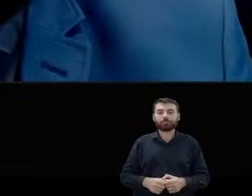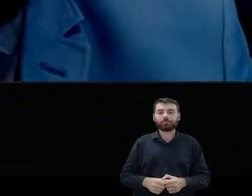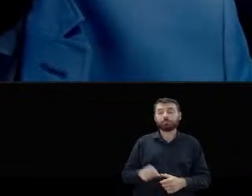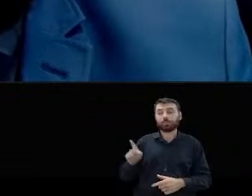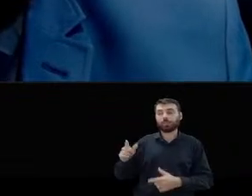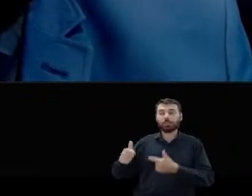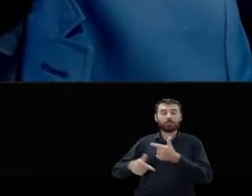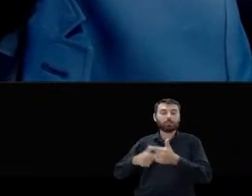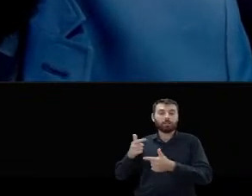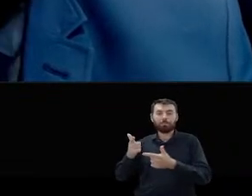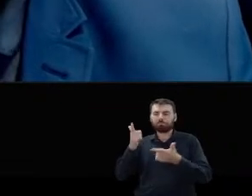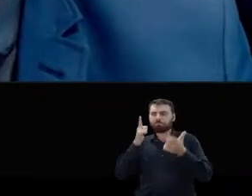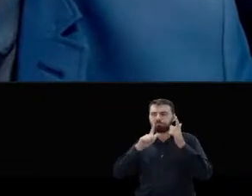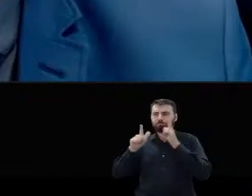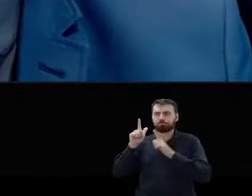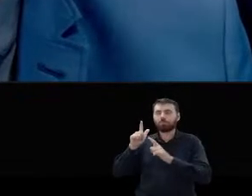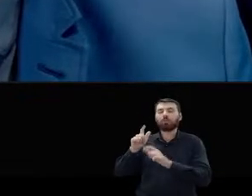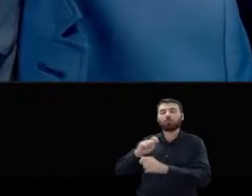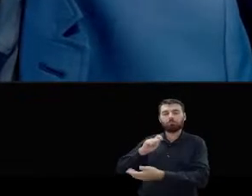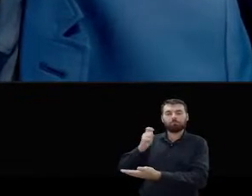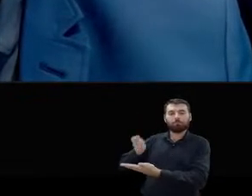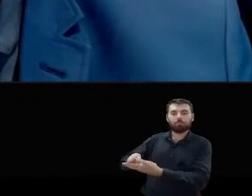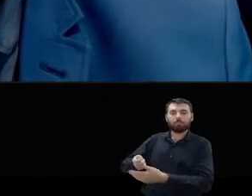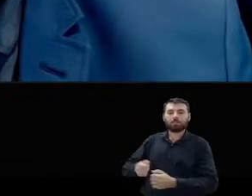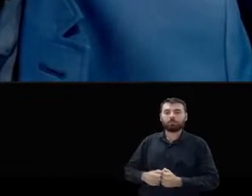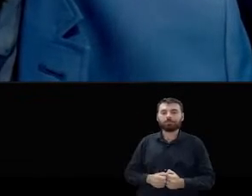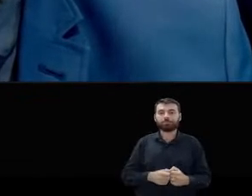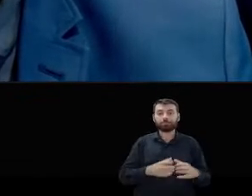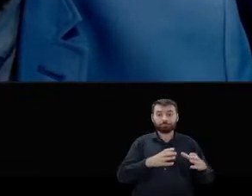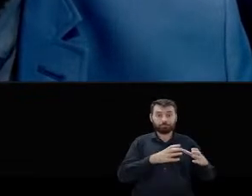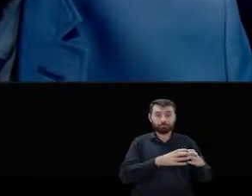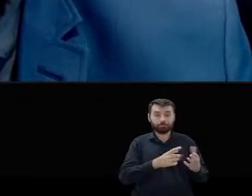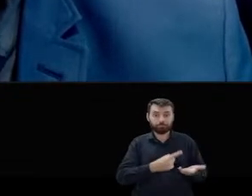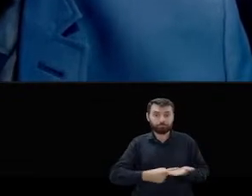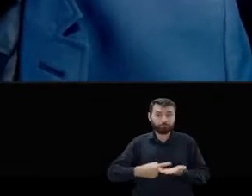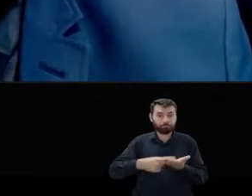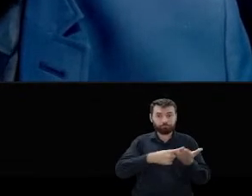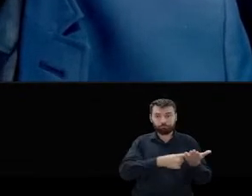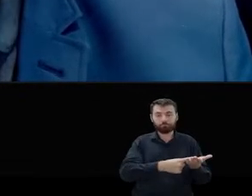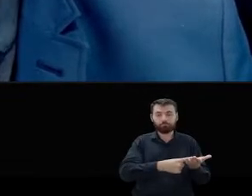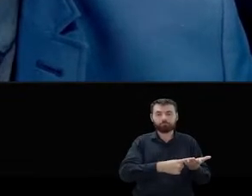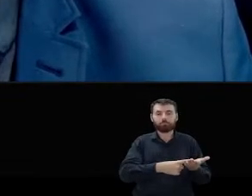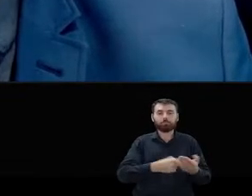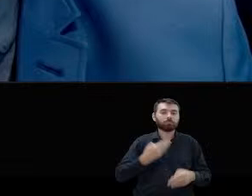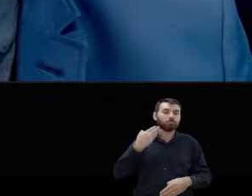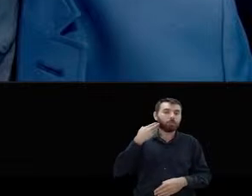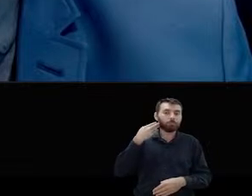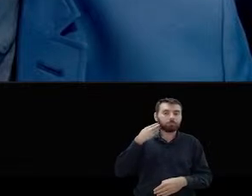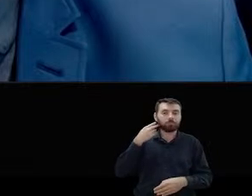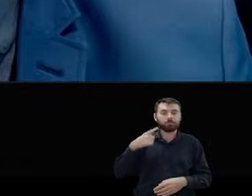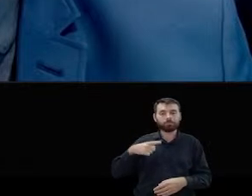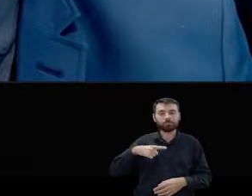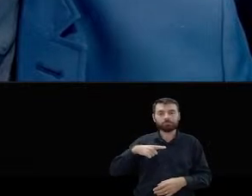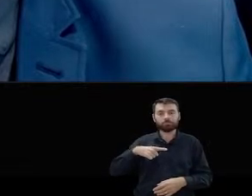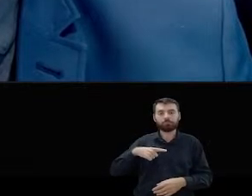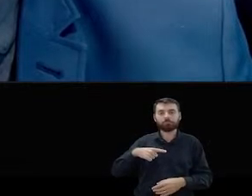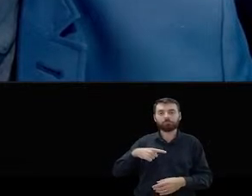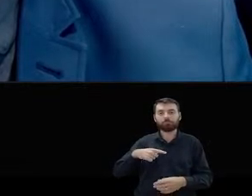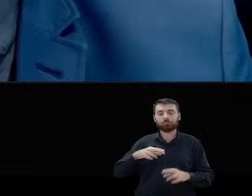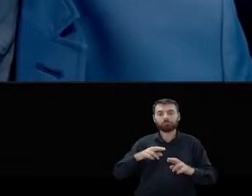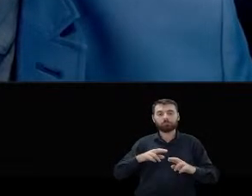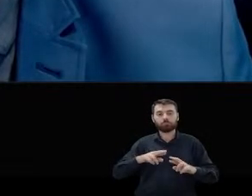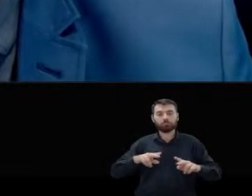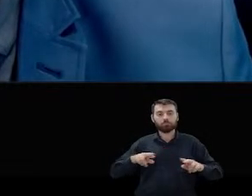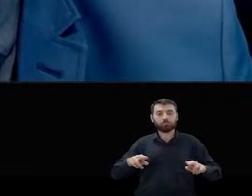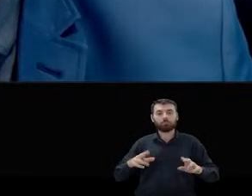excelência. O que ocorre? A Convenção Coletiva dos Bancários prevê que a gratificação de função ela vai ser calculada